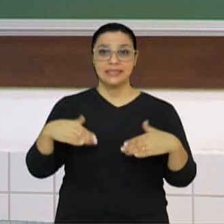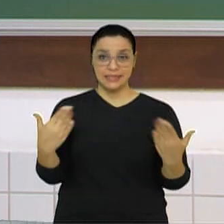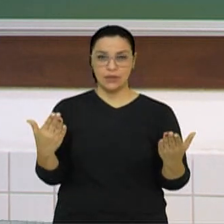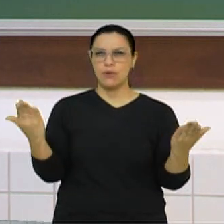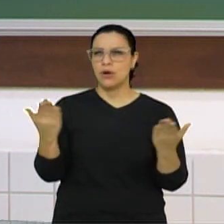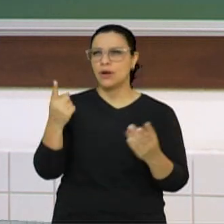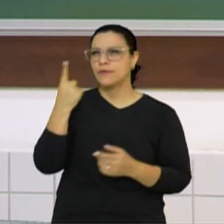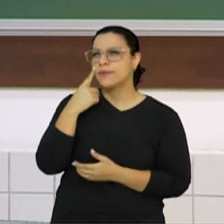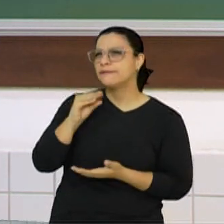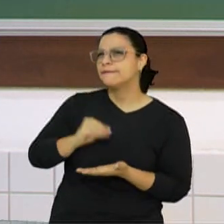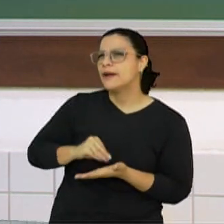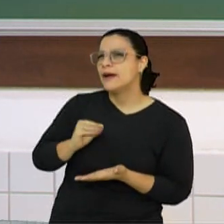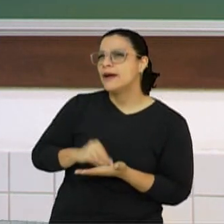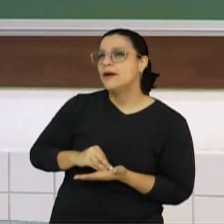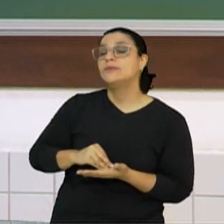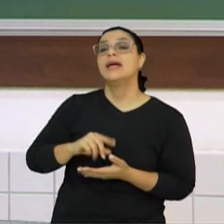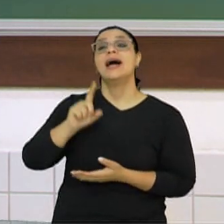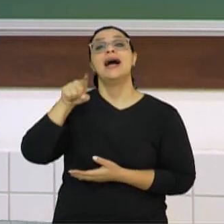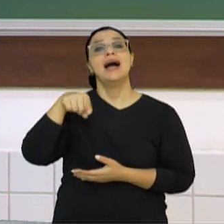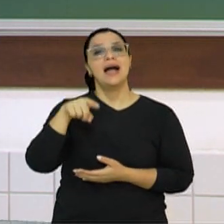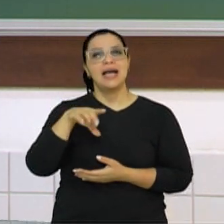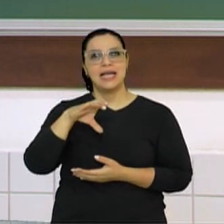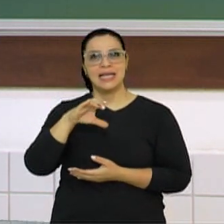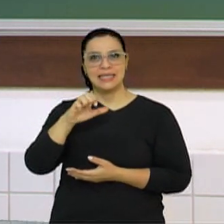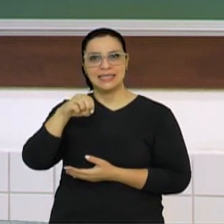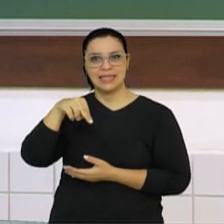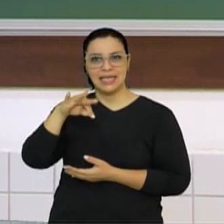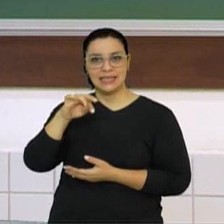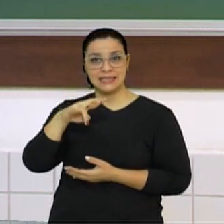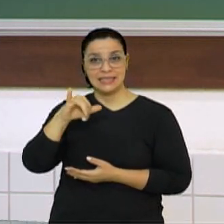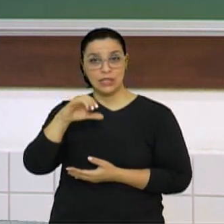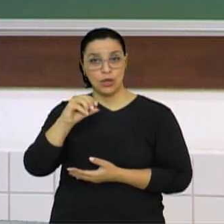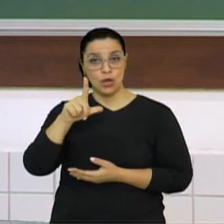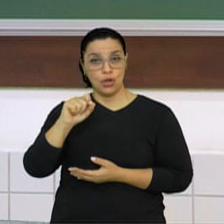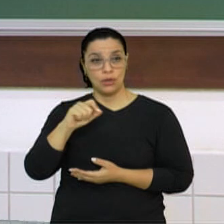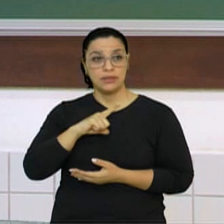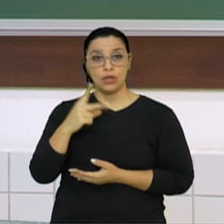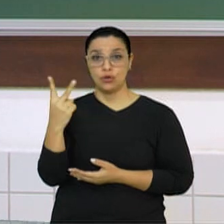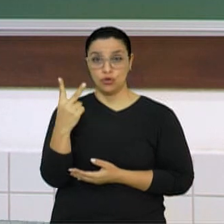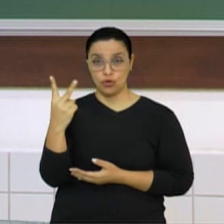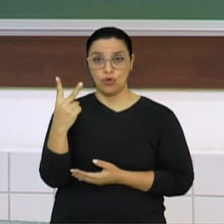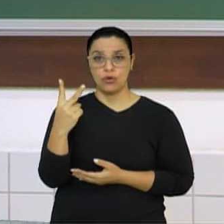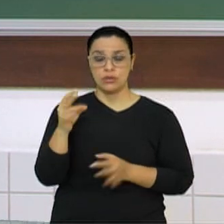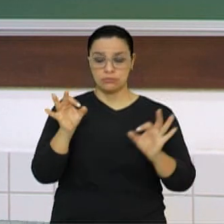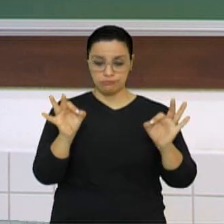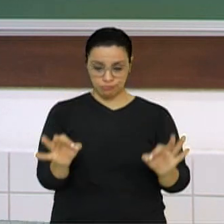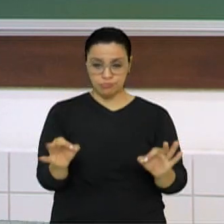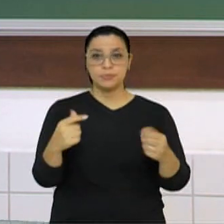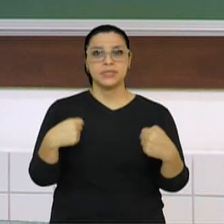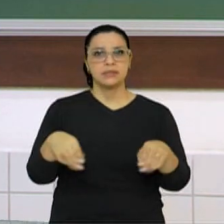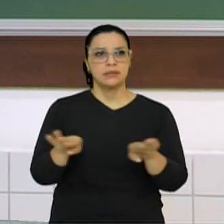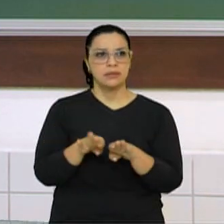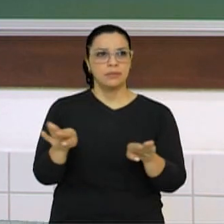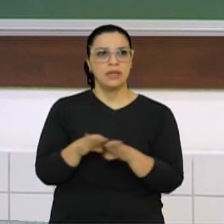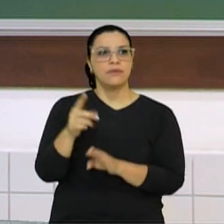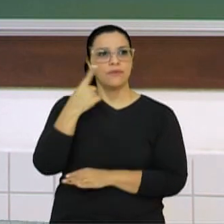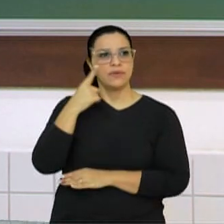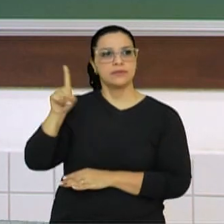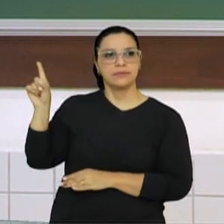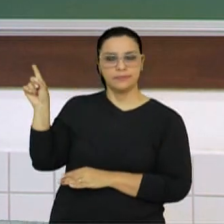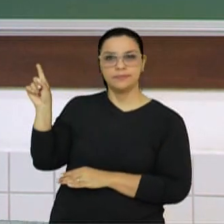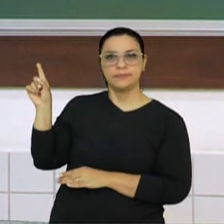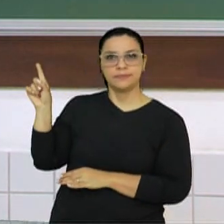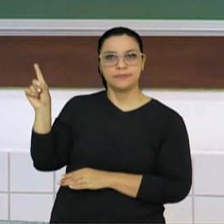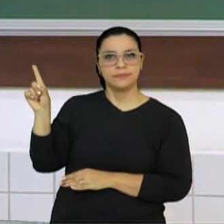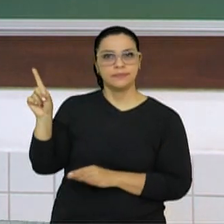vamos ver se falta alguma coisa. Centríolos. Centríolo são 2 centríolos por células, né? A gente vai colocar eles aqui